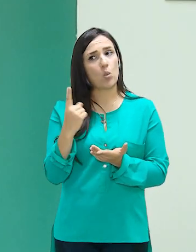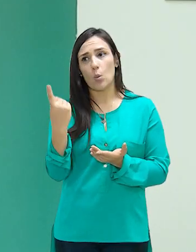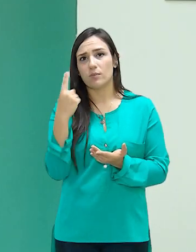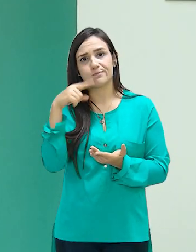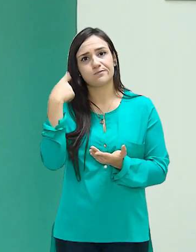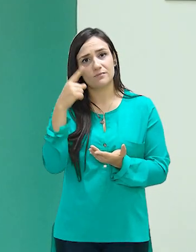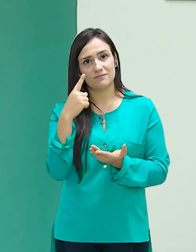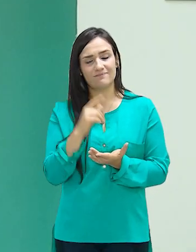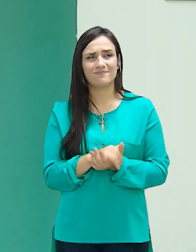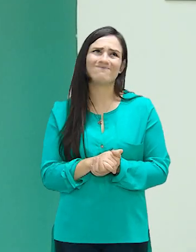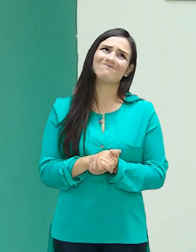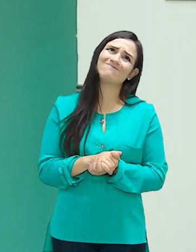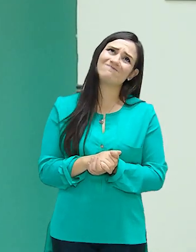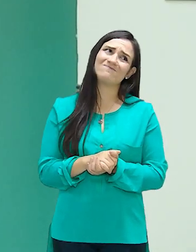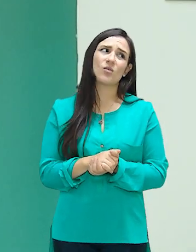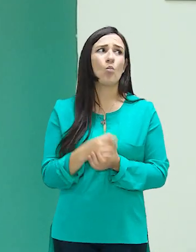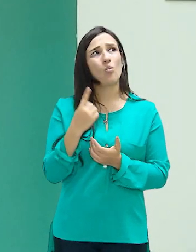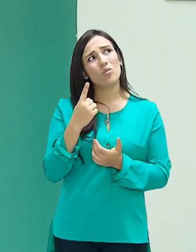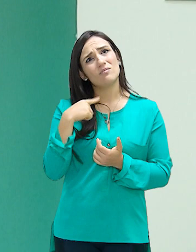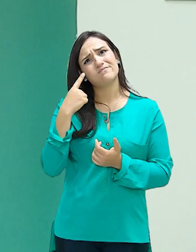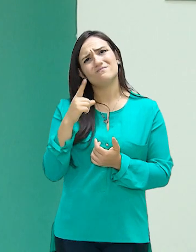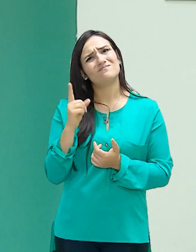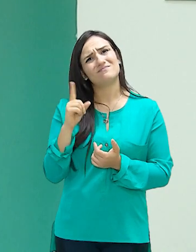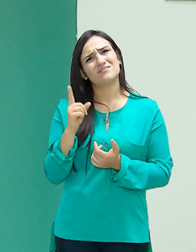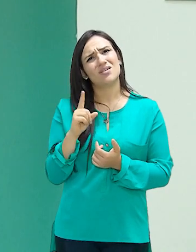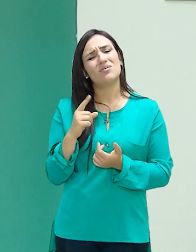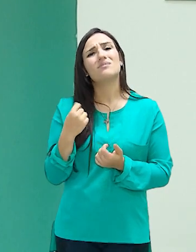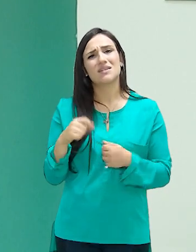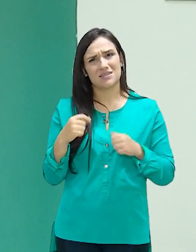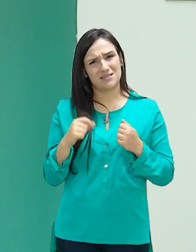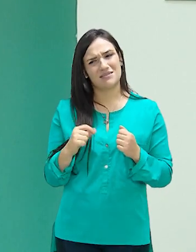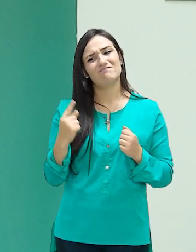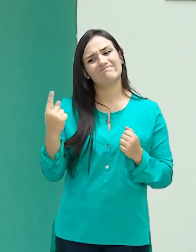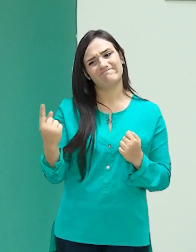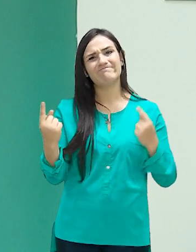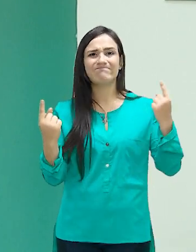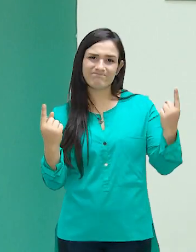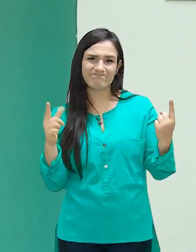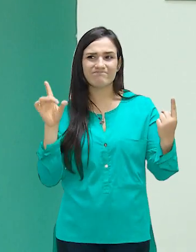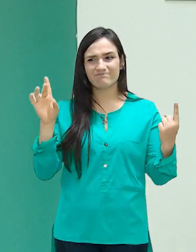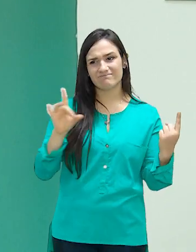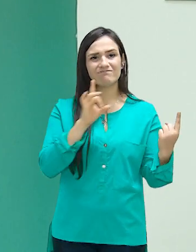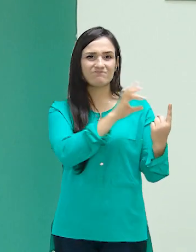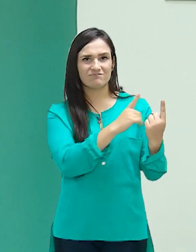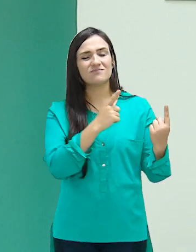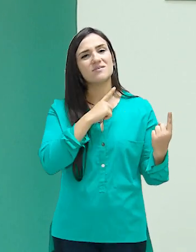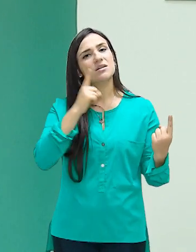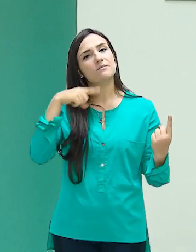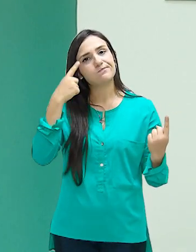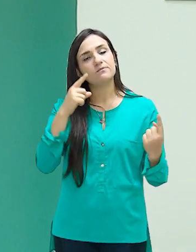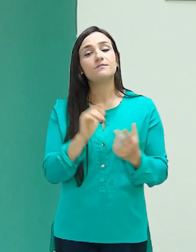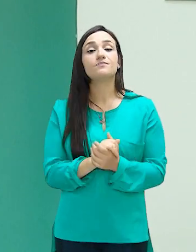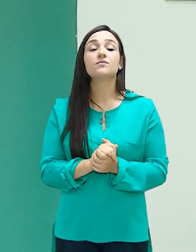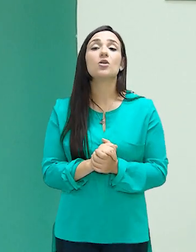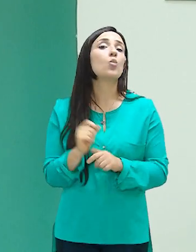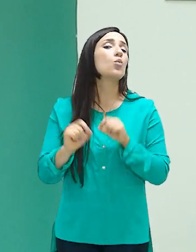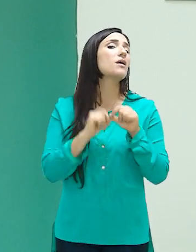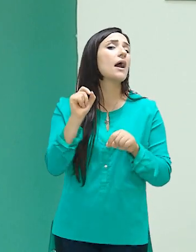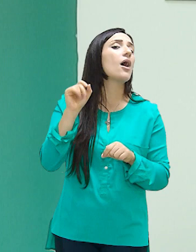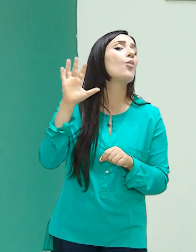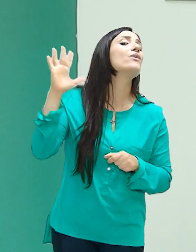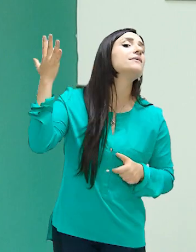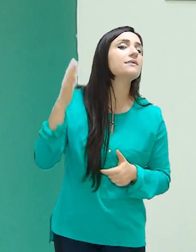assim. A gente aconselha sempre, por mais que seja um divórcio consensual, é bom cada um ter o seu advogado. E o